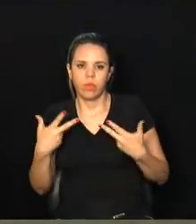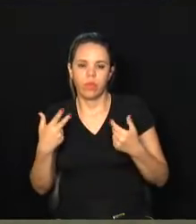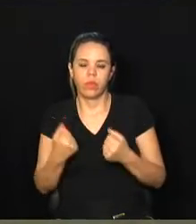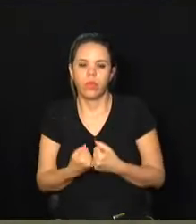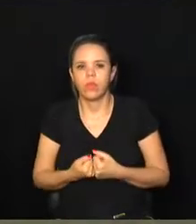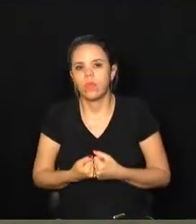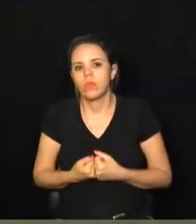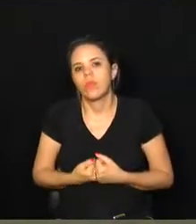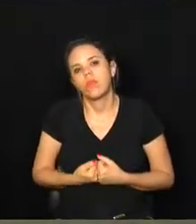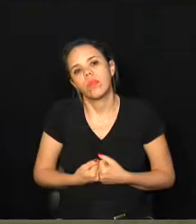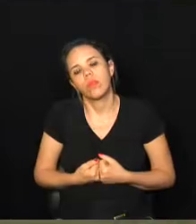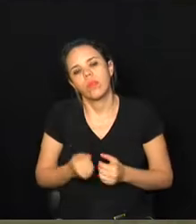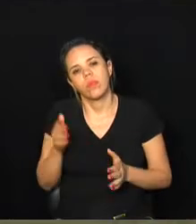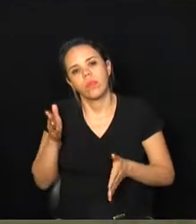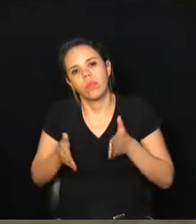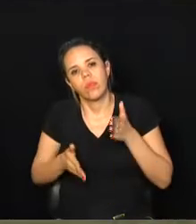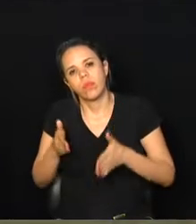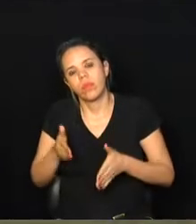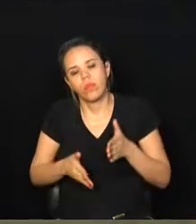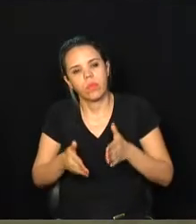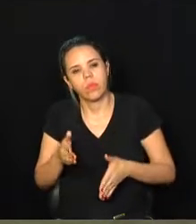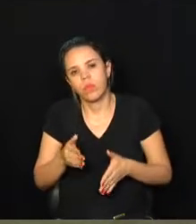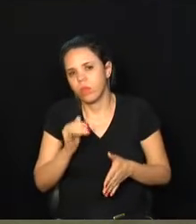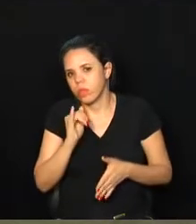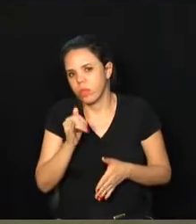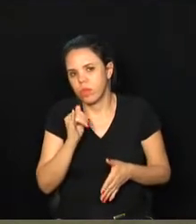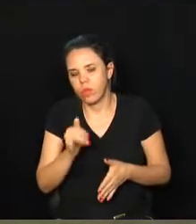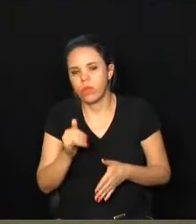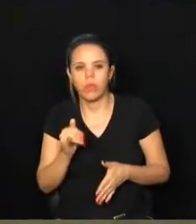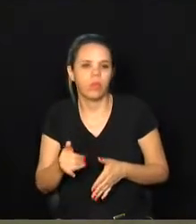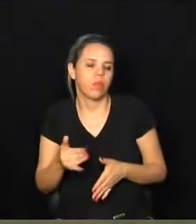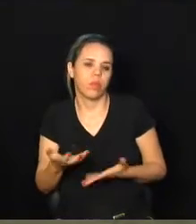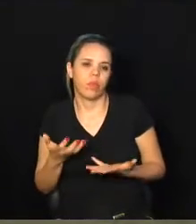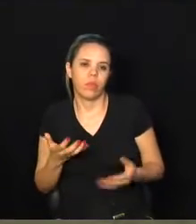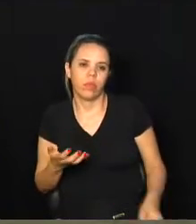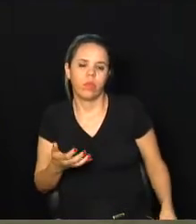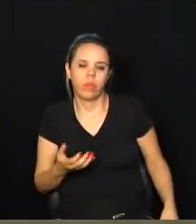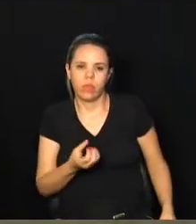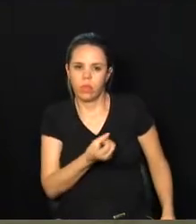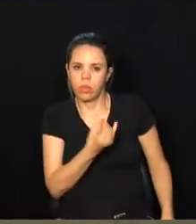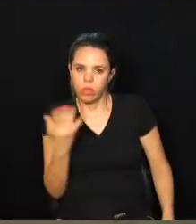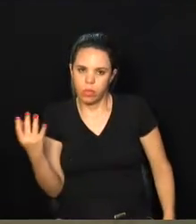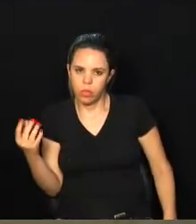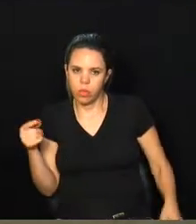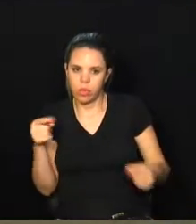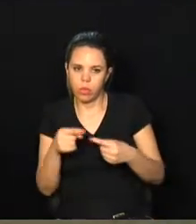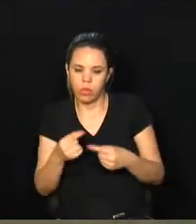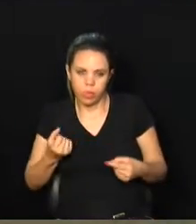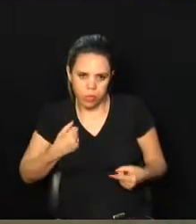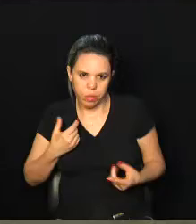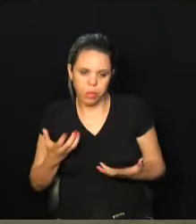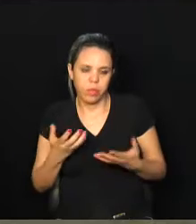aqueles robôs. Agora não vai poder dizer se o recuo que eu quero, a coisa que eu quero. Isso